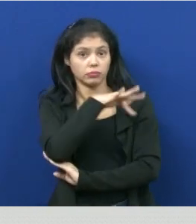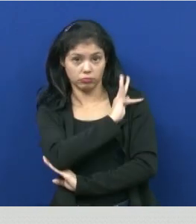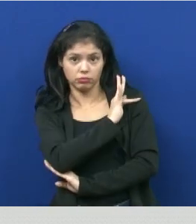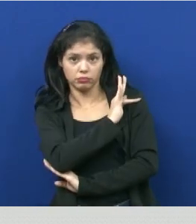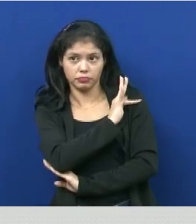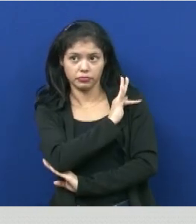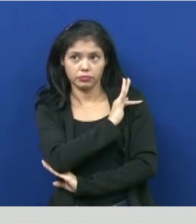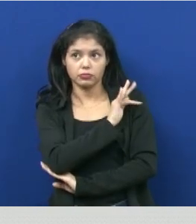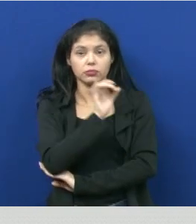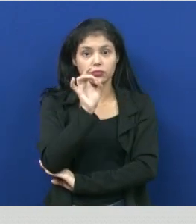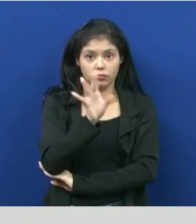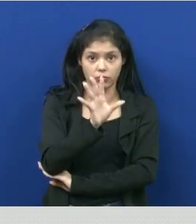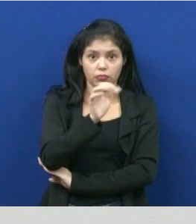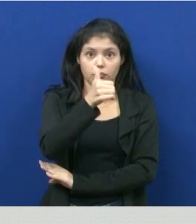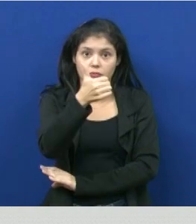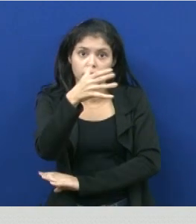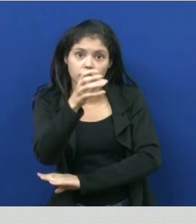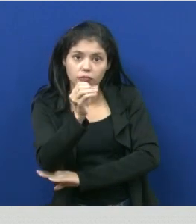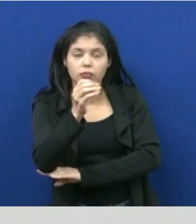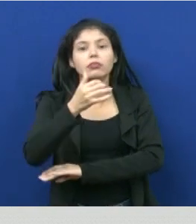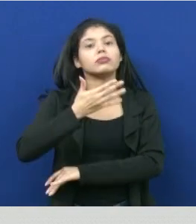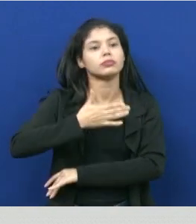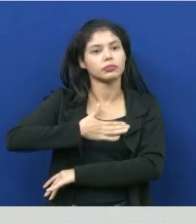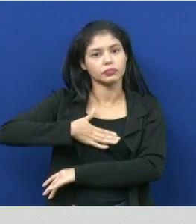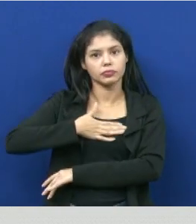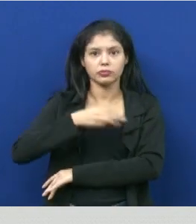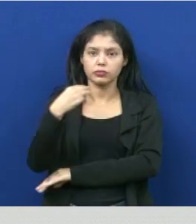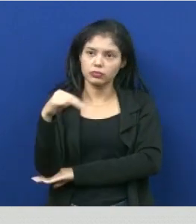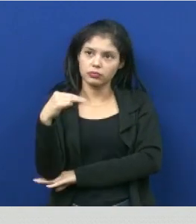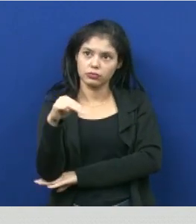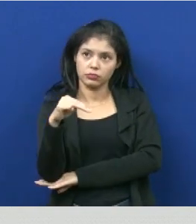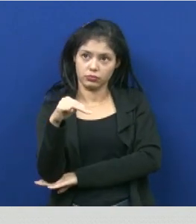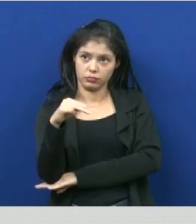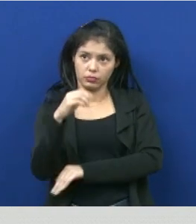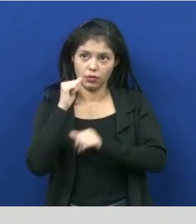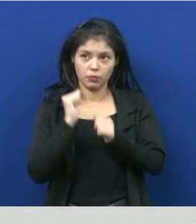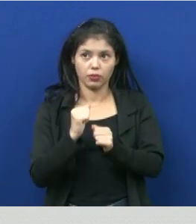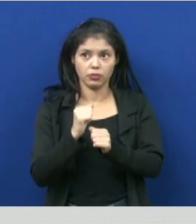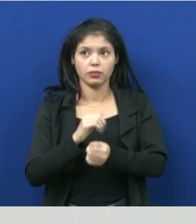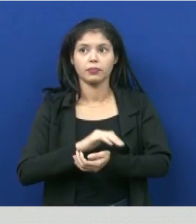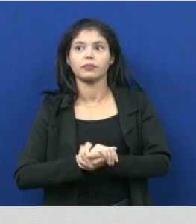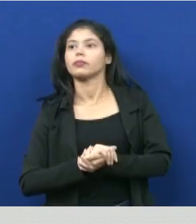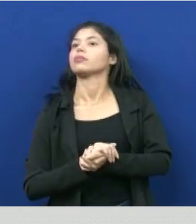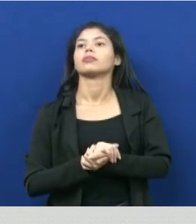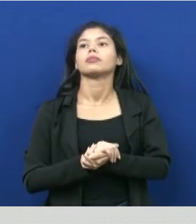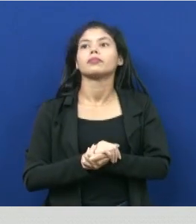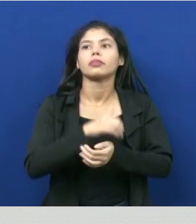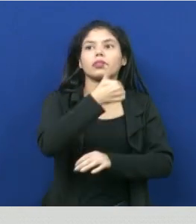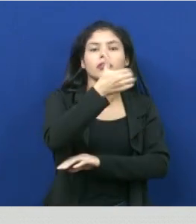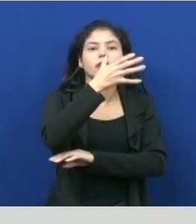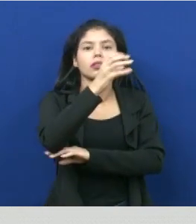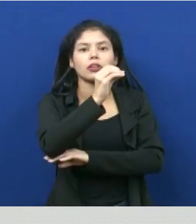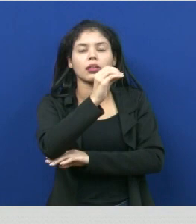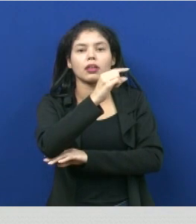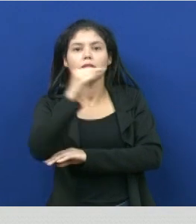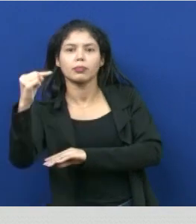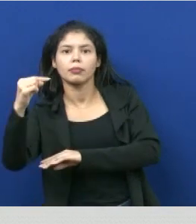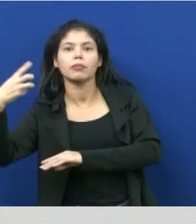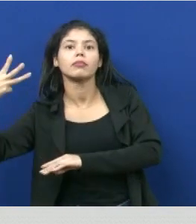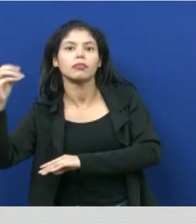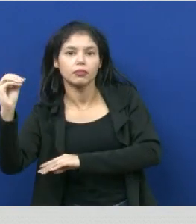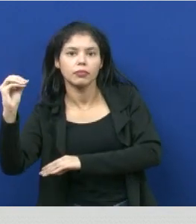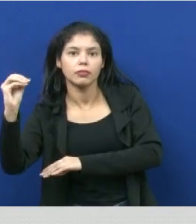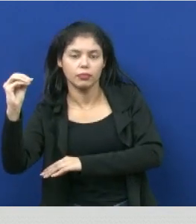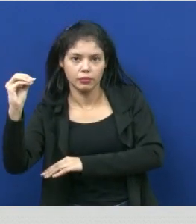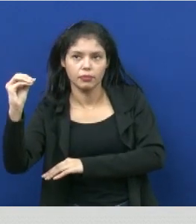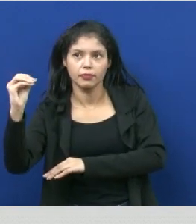faculdade, sendo que 10 gostam de matemática. Então a gente pode trabalhar com 10 está para